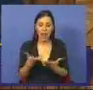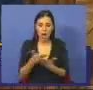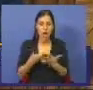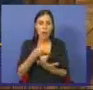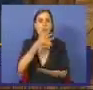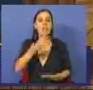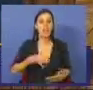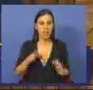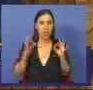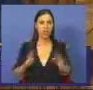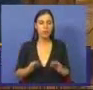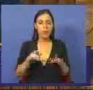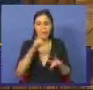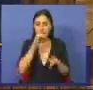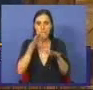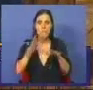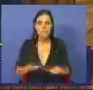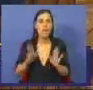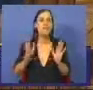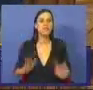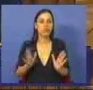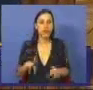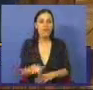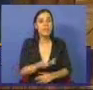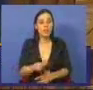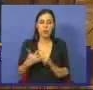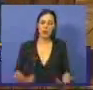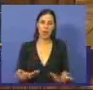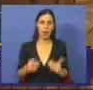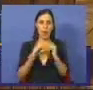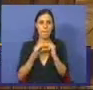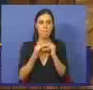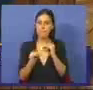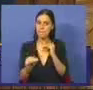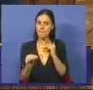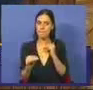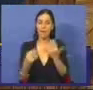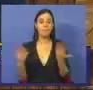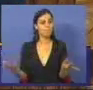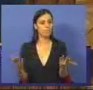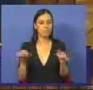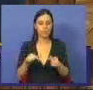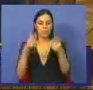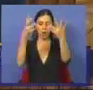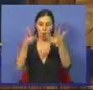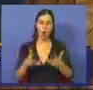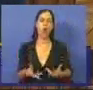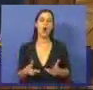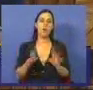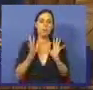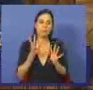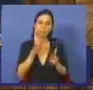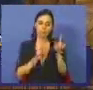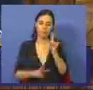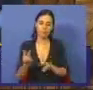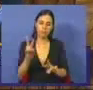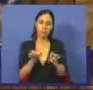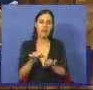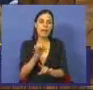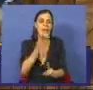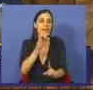nos dizem que estagnação já é a situação atual. E é por isso que este orçamento deve ser medido à luz da